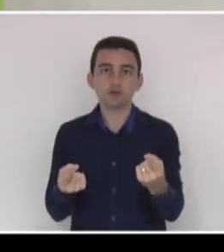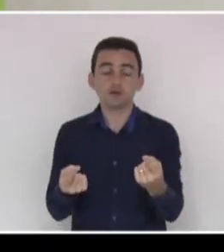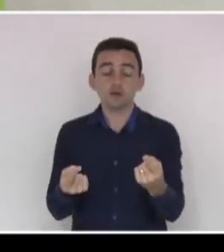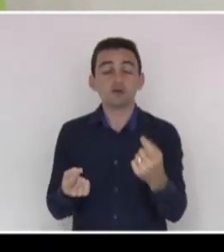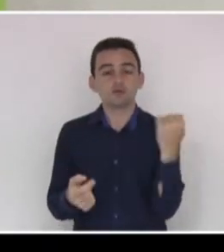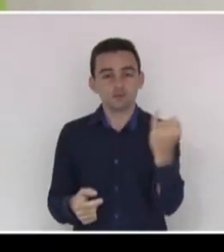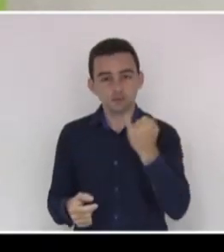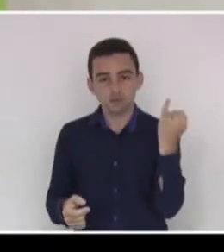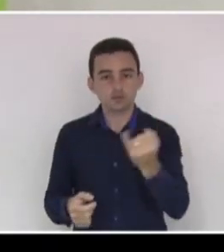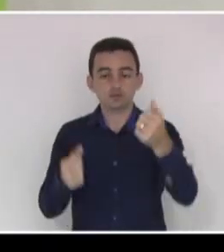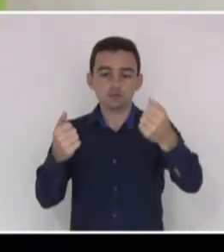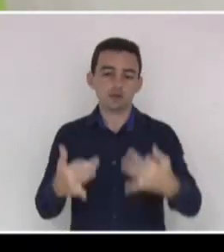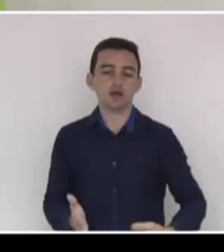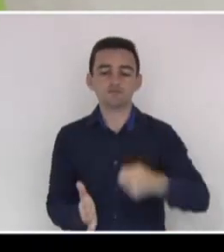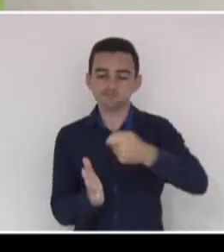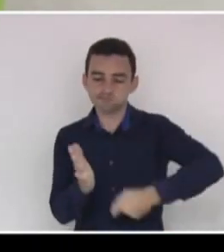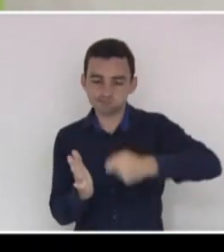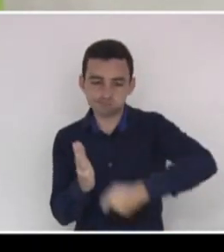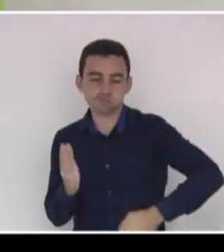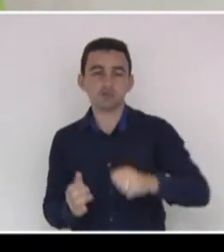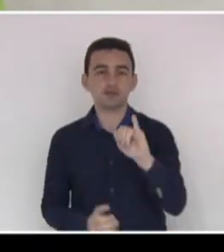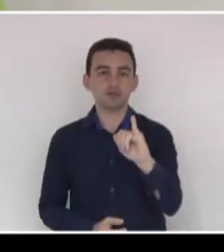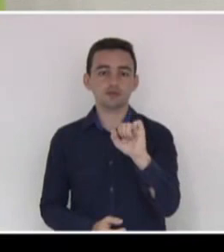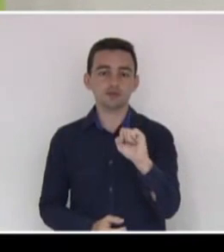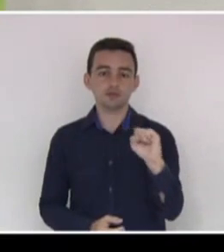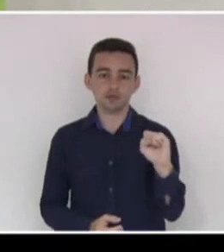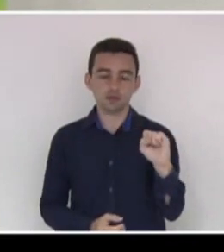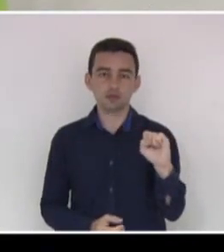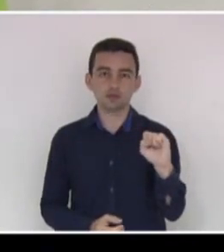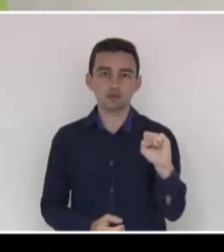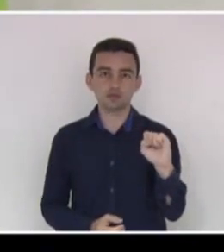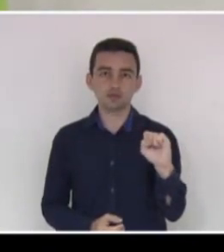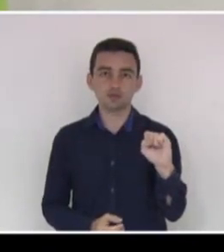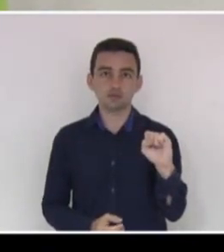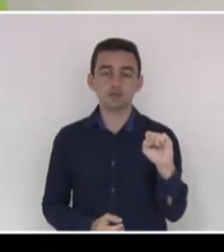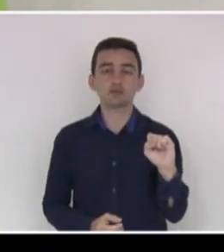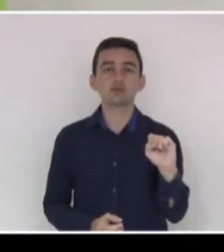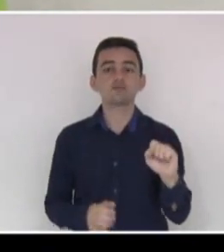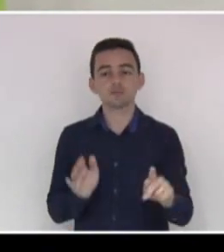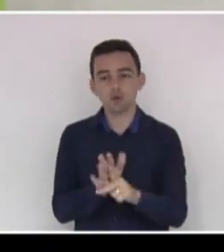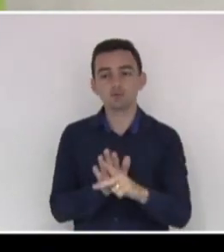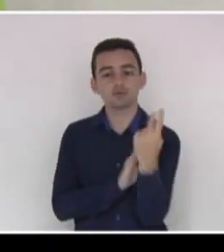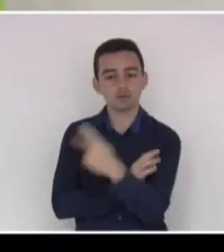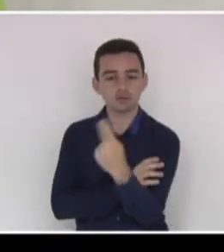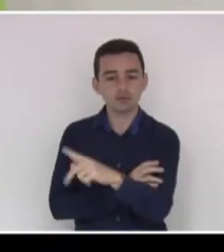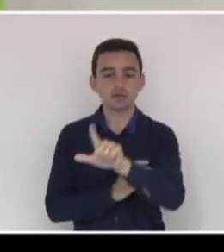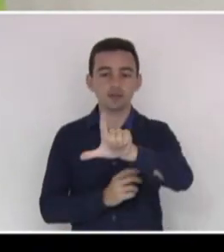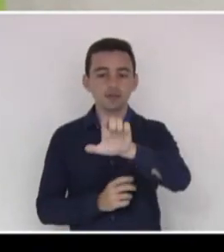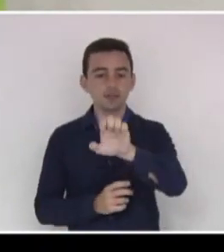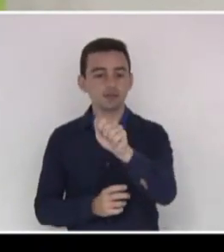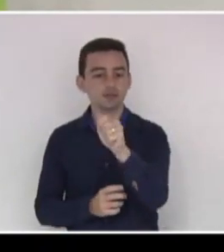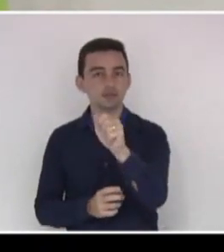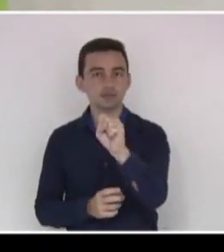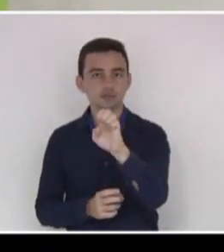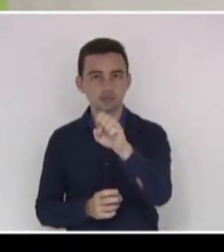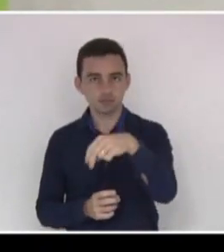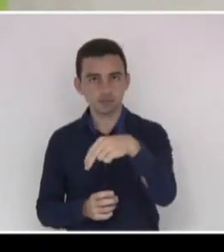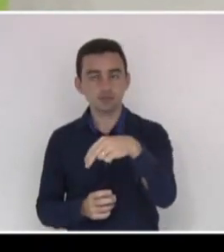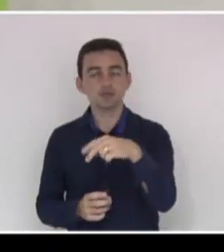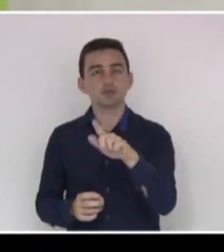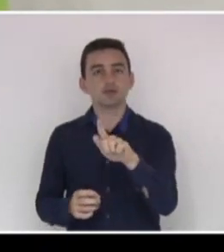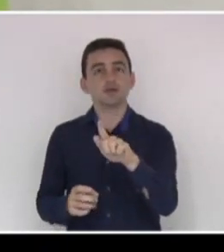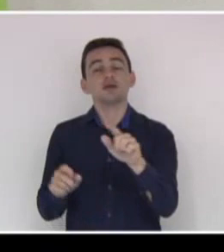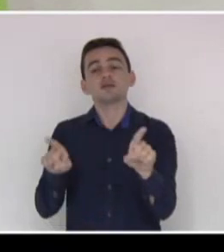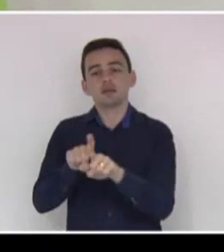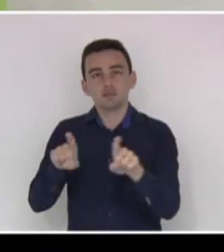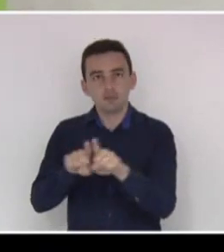pela cobrança do ISS sobre o leasing, as operações, as transações de cartão de crédito, com